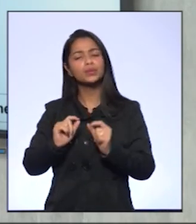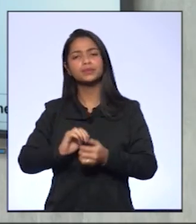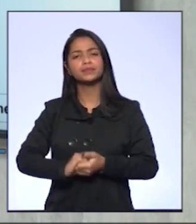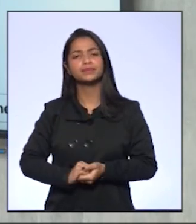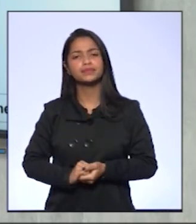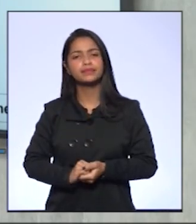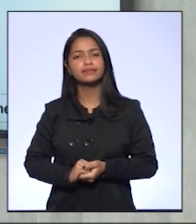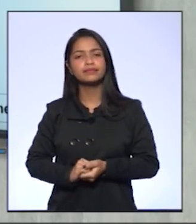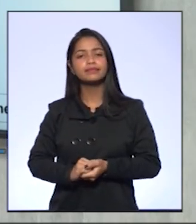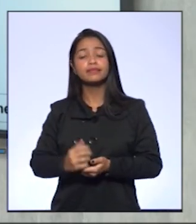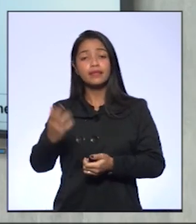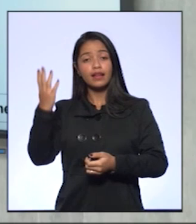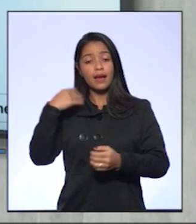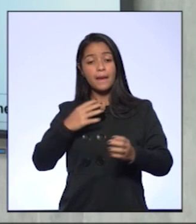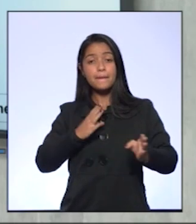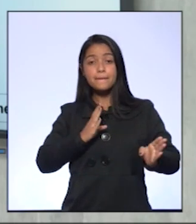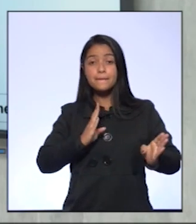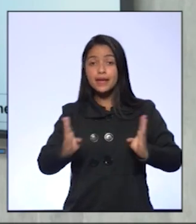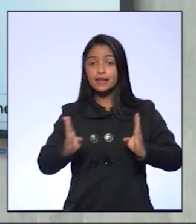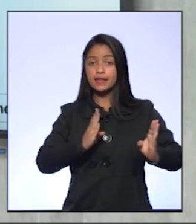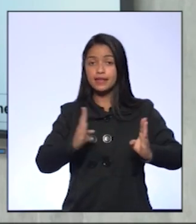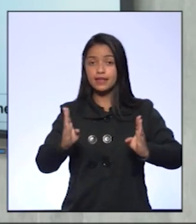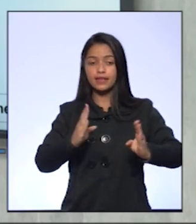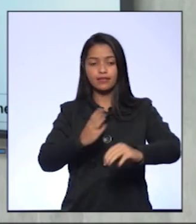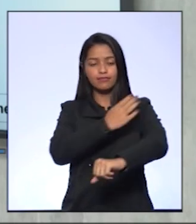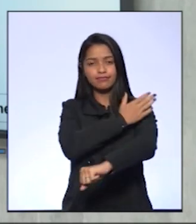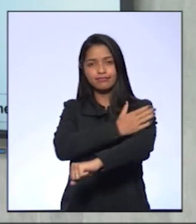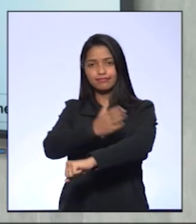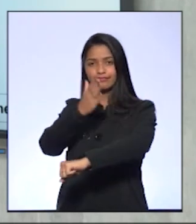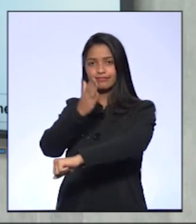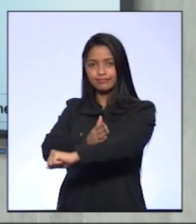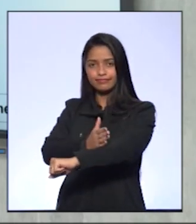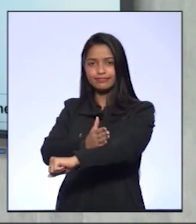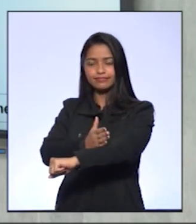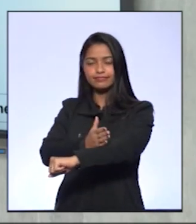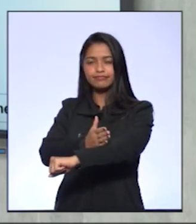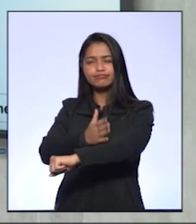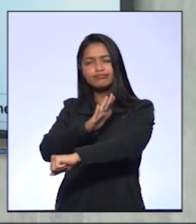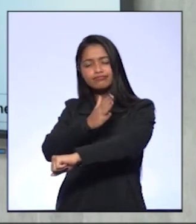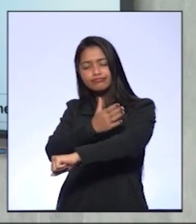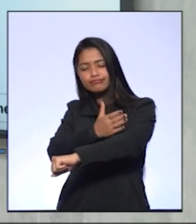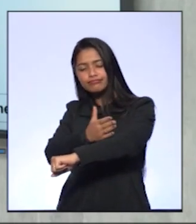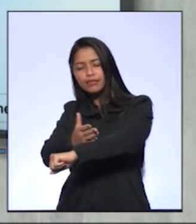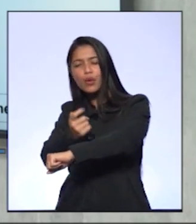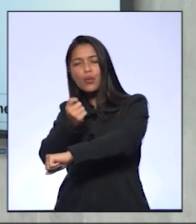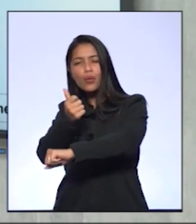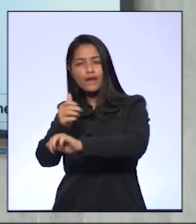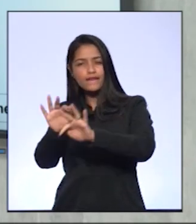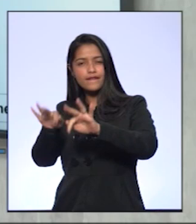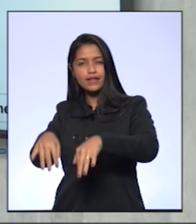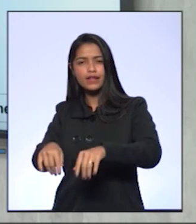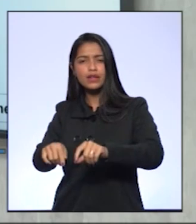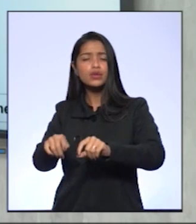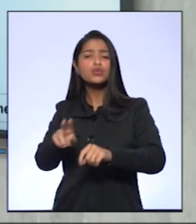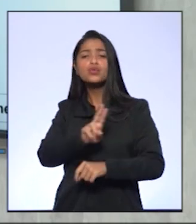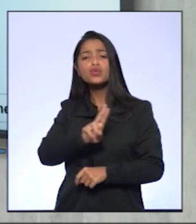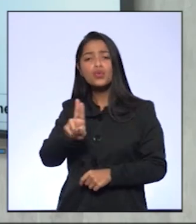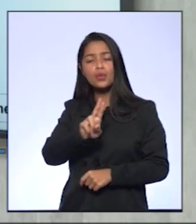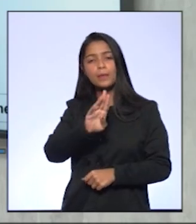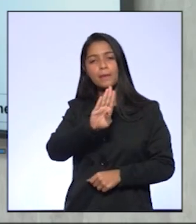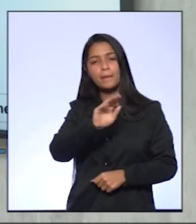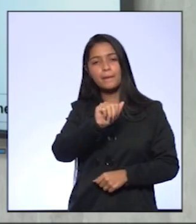foi o período que ocorreu na Idade Média, mais para o final da Idade Média, que nós chamamos de Baixa Idade